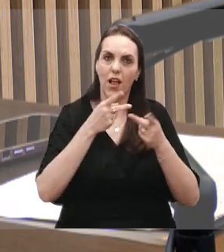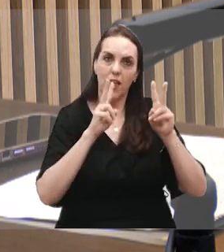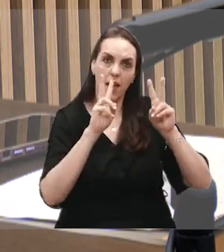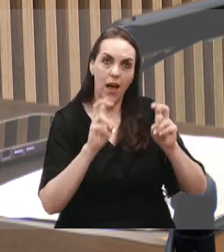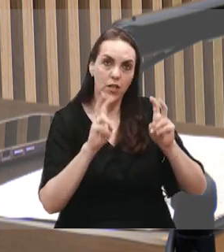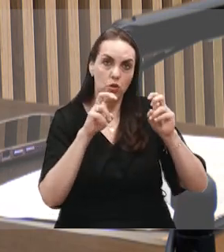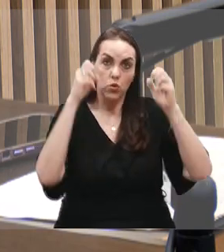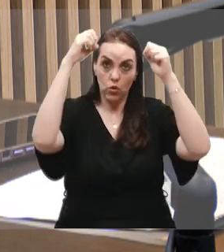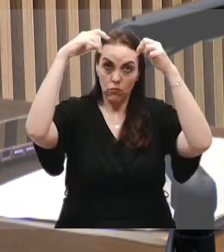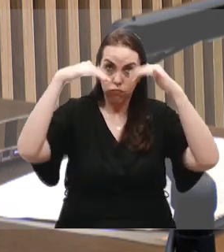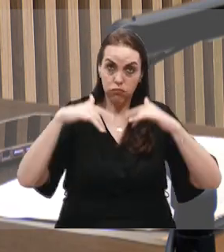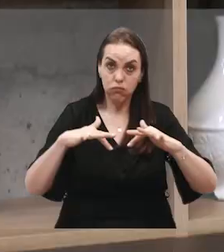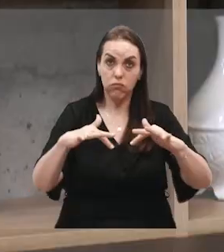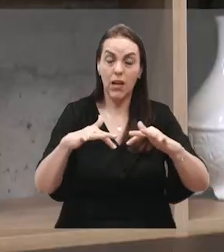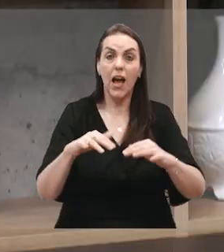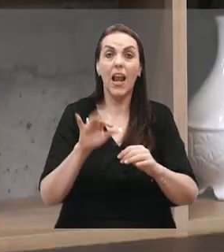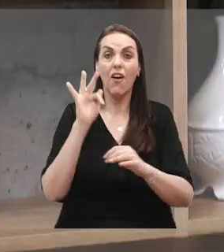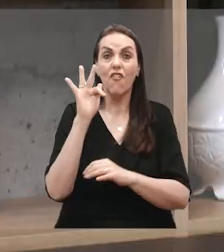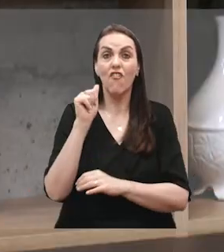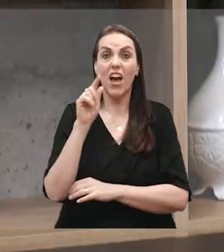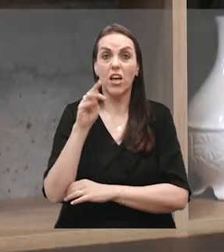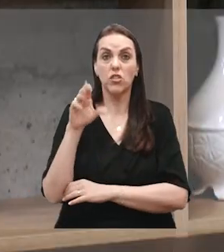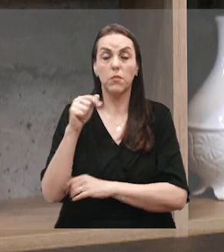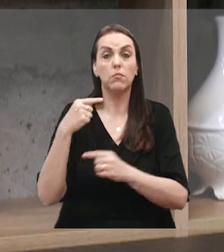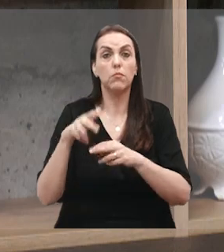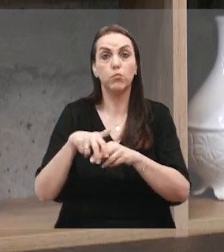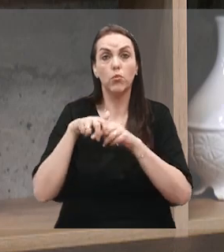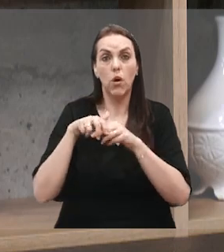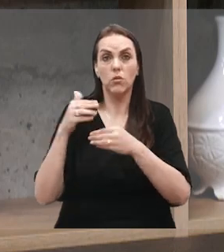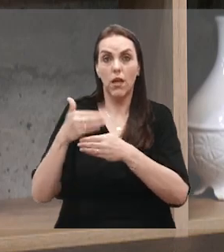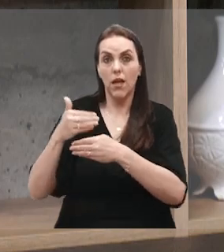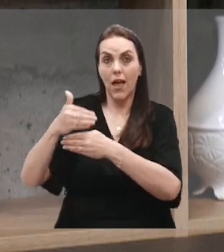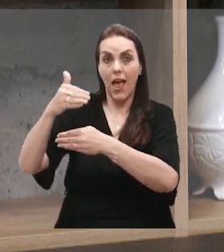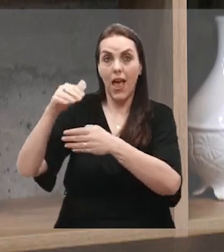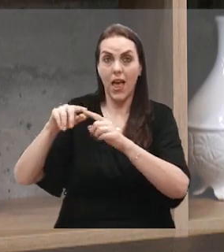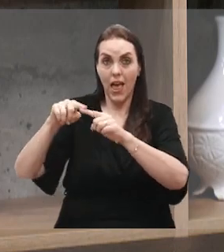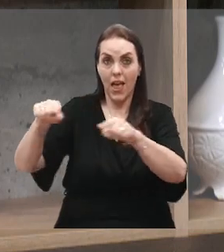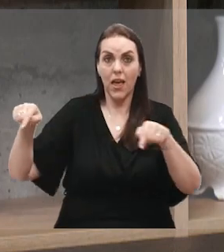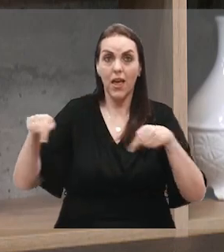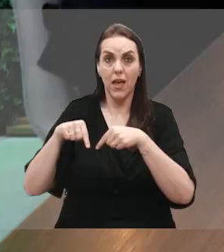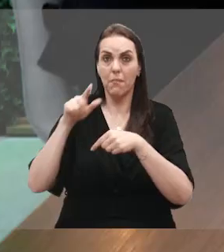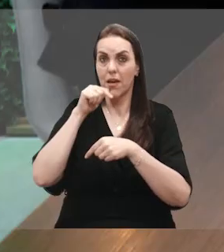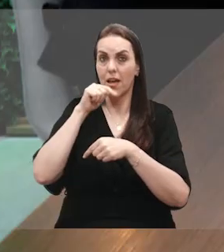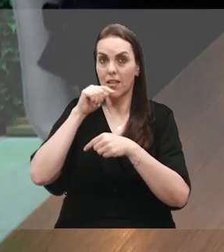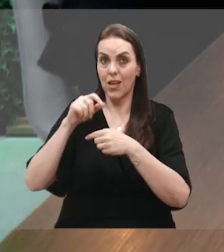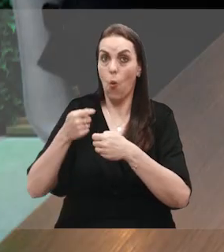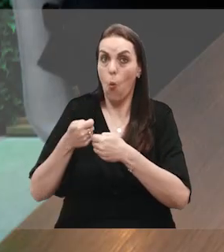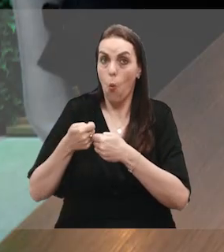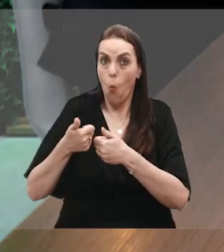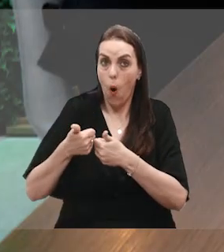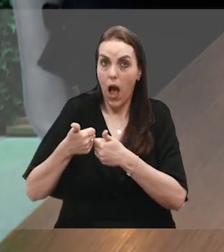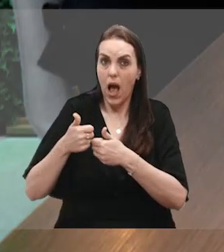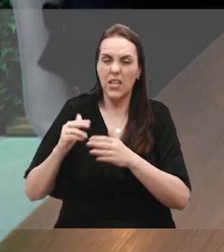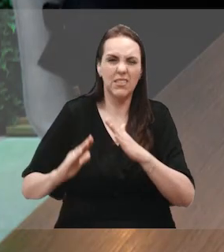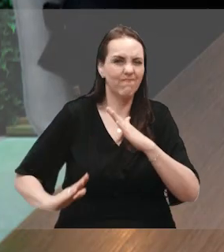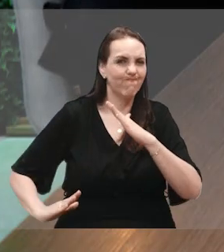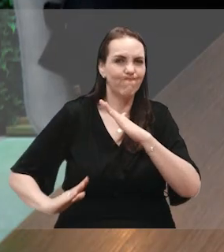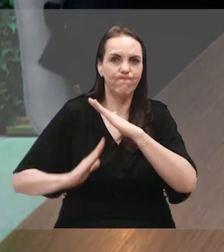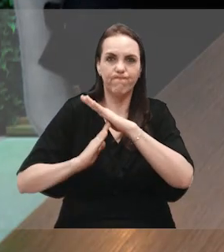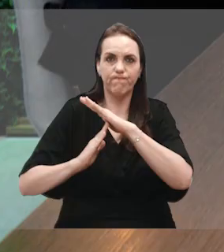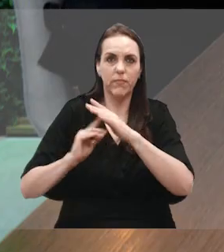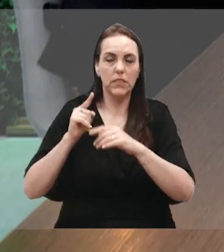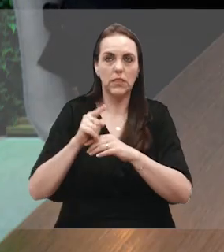no Fátima por causa da represa, da questão uma situação do Dalbó. limite ali foi... Ali a gente viveu o extremo, né?